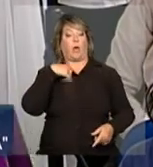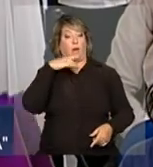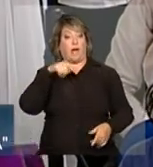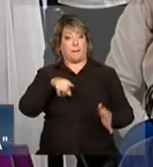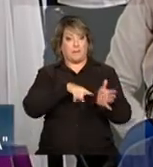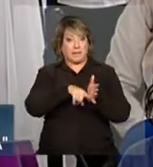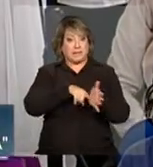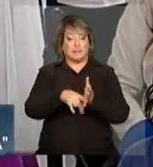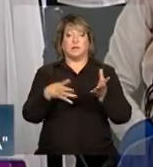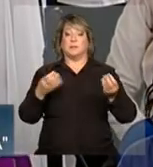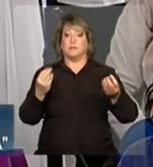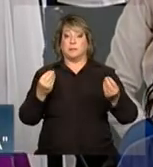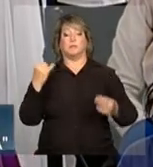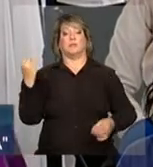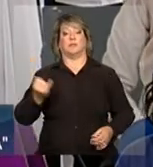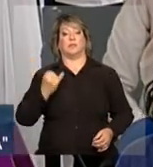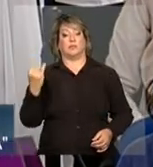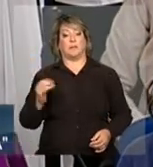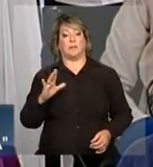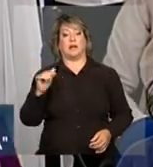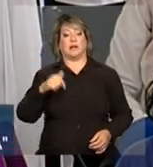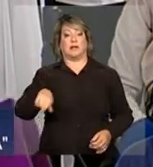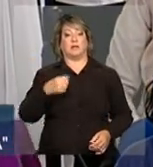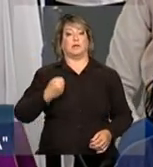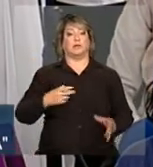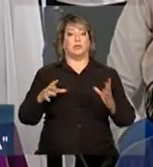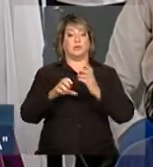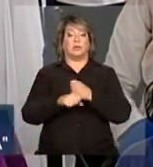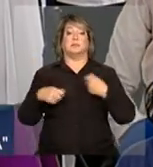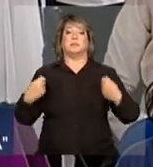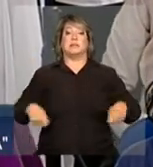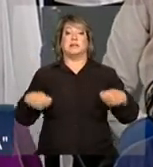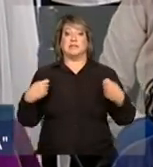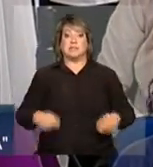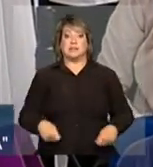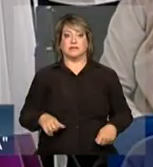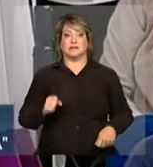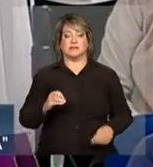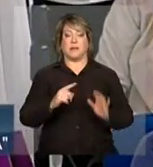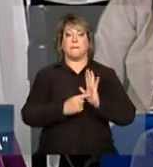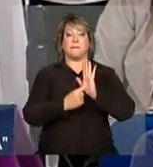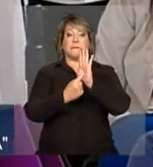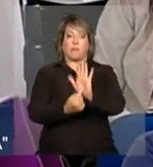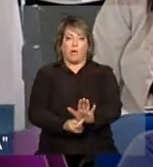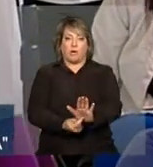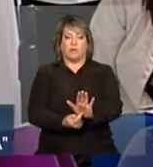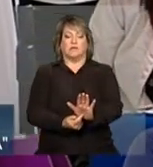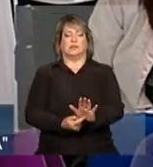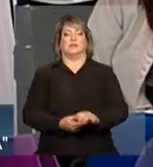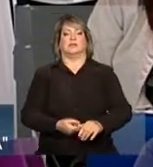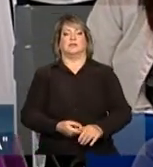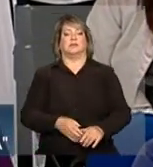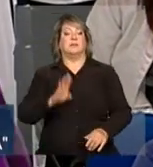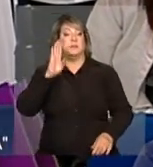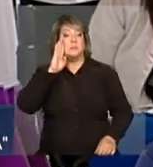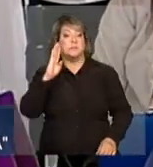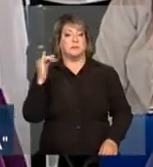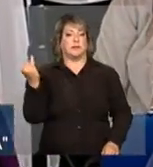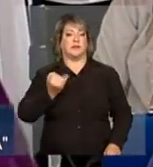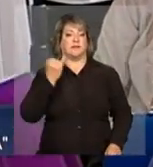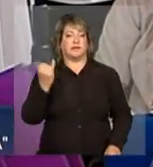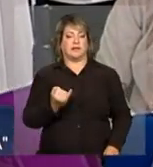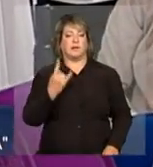é por demais contundente e esses números precisam ser traduzidos, de preferência, numa